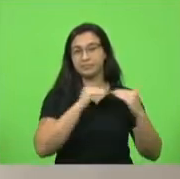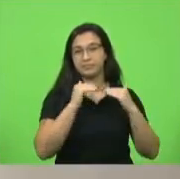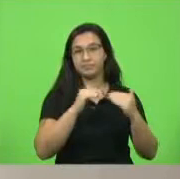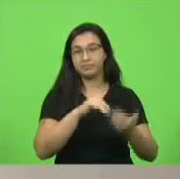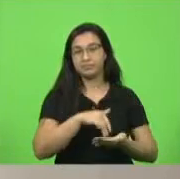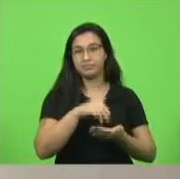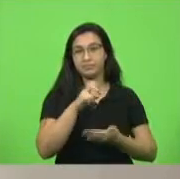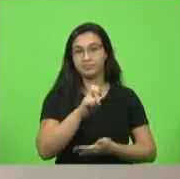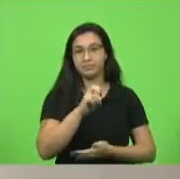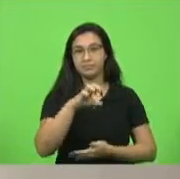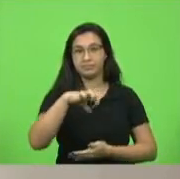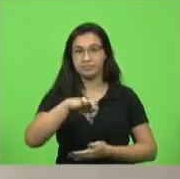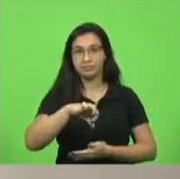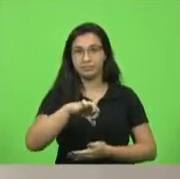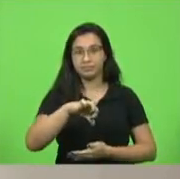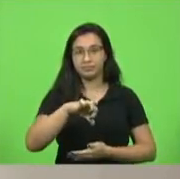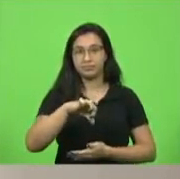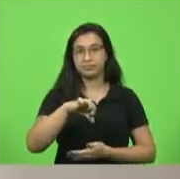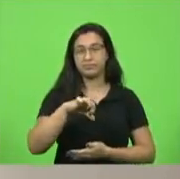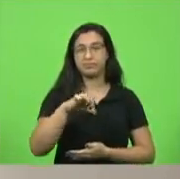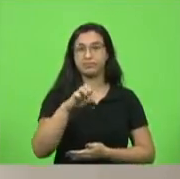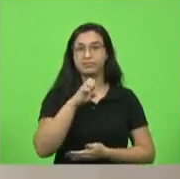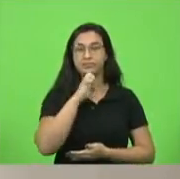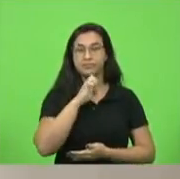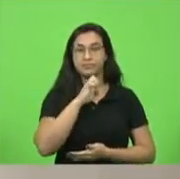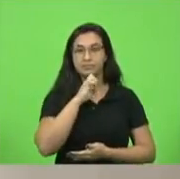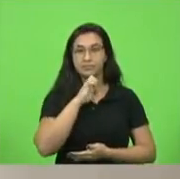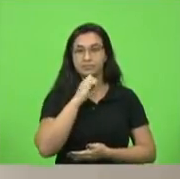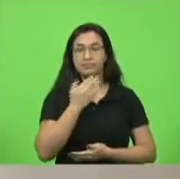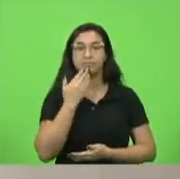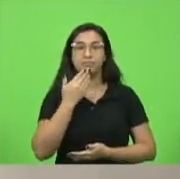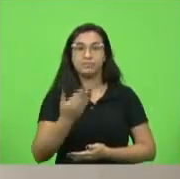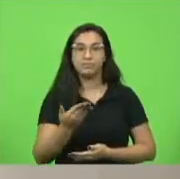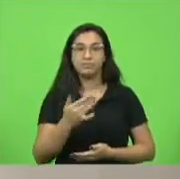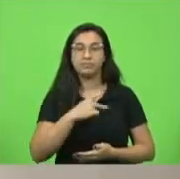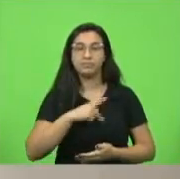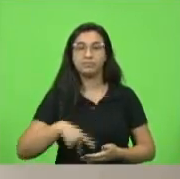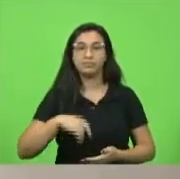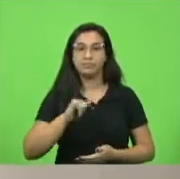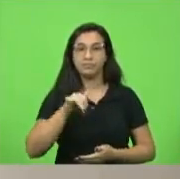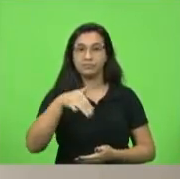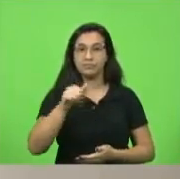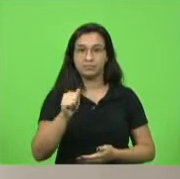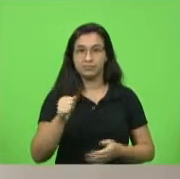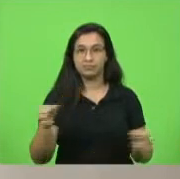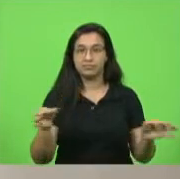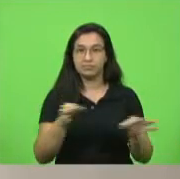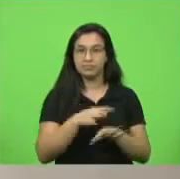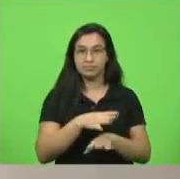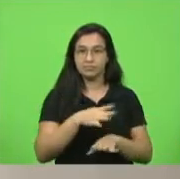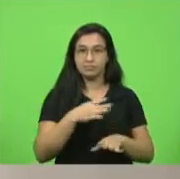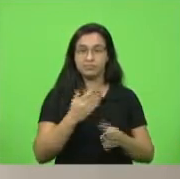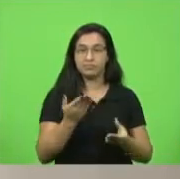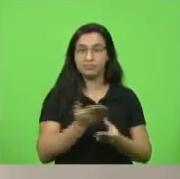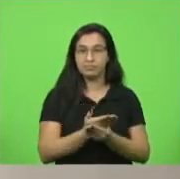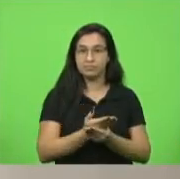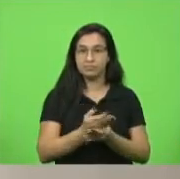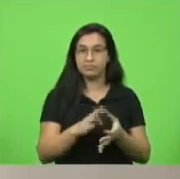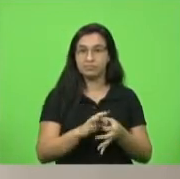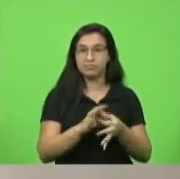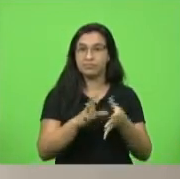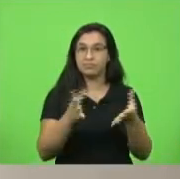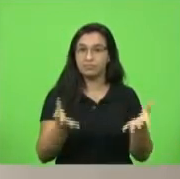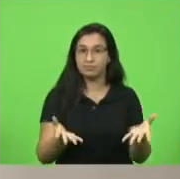Moção 59, autor deputado Felipe Estevam, solicitando ao presidente do IMA que agilize a conclusão do processo e autorize o